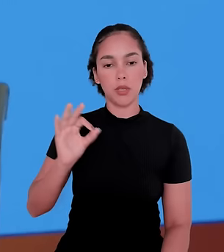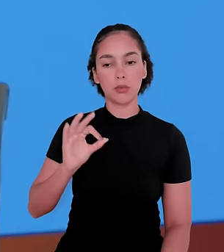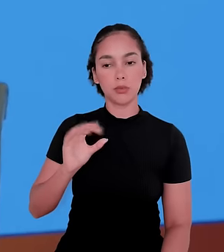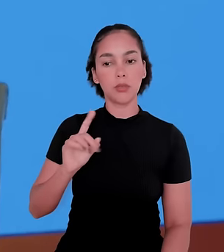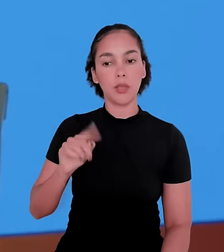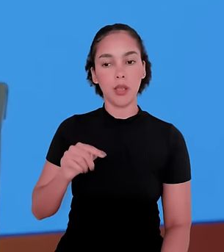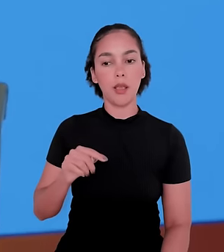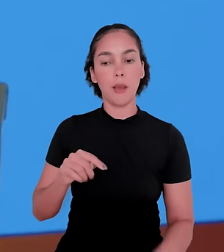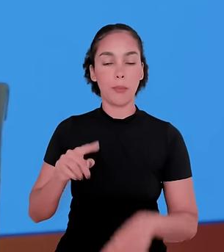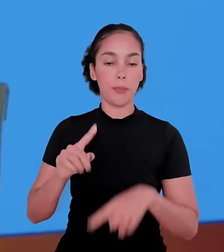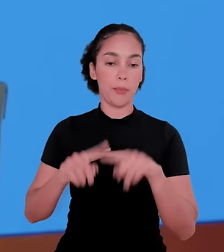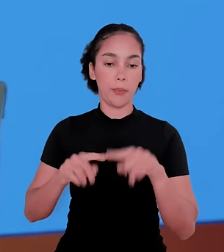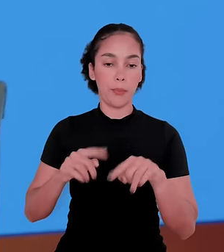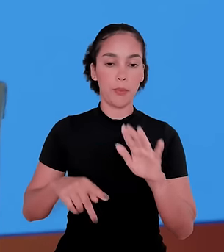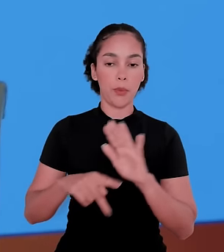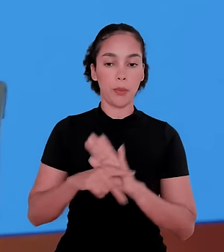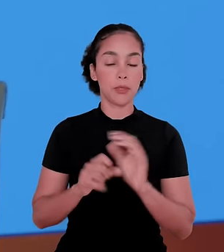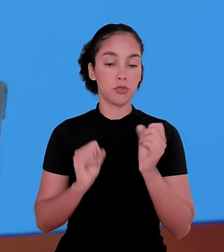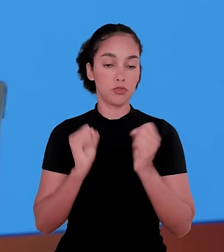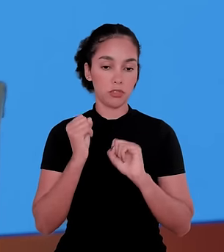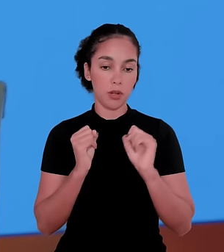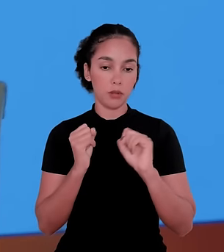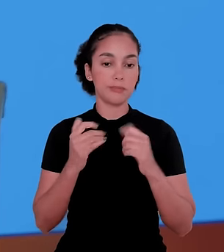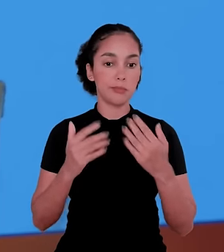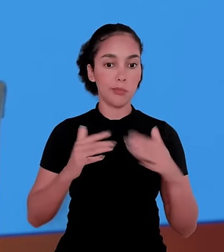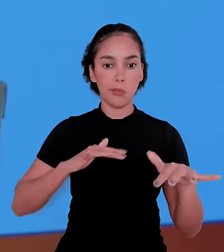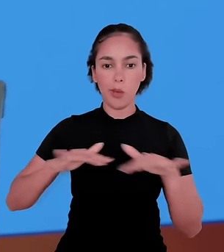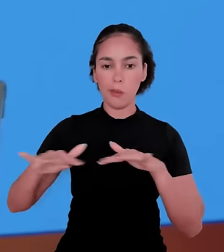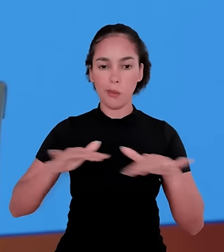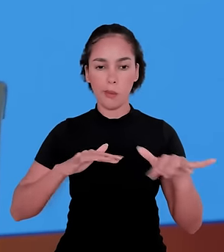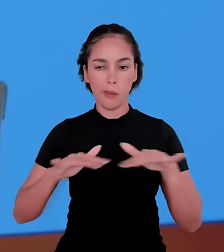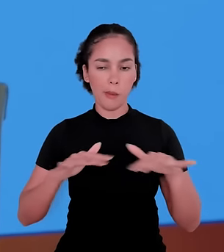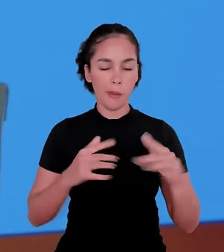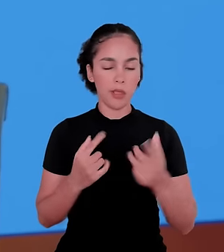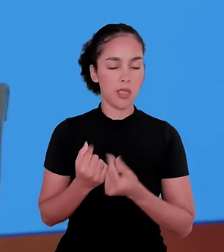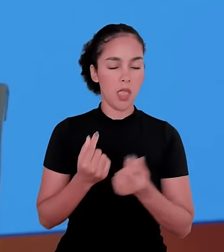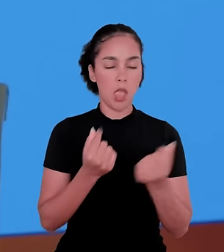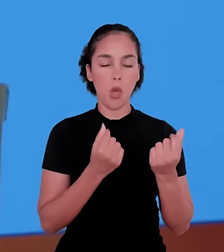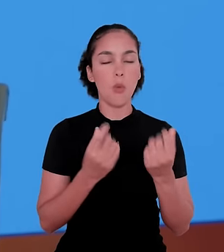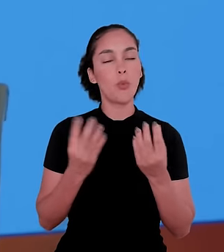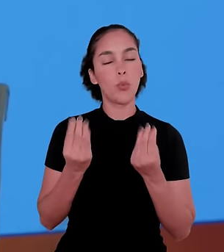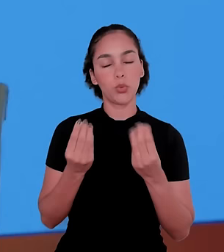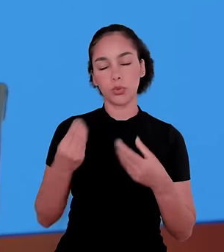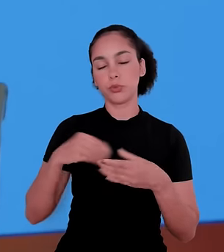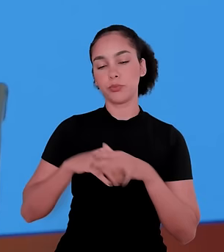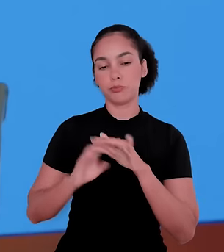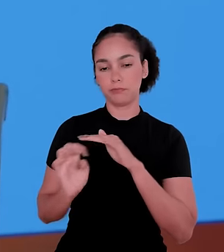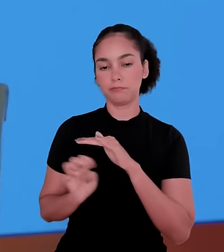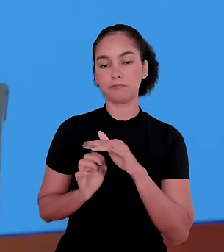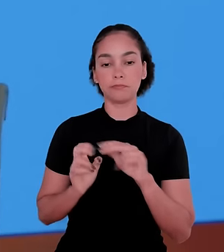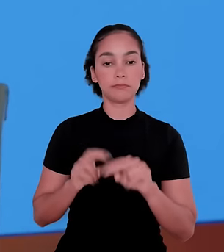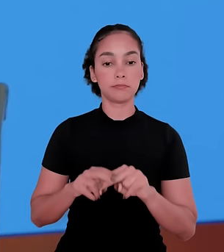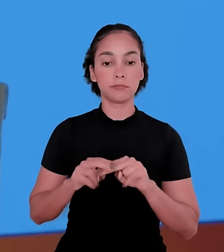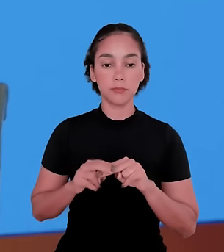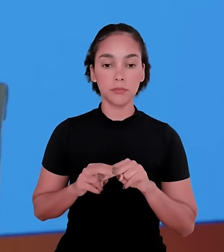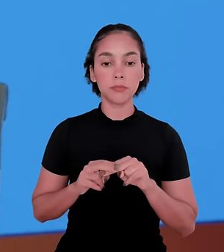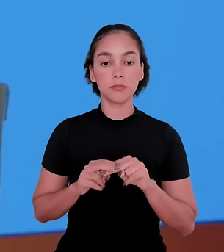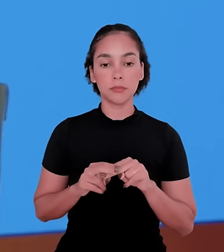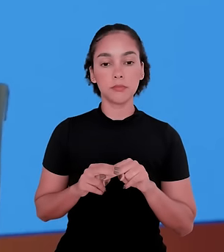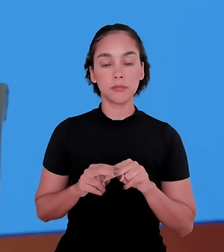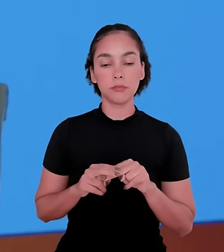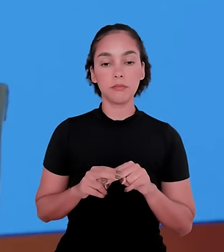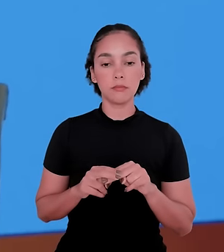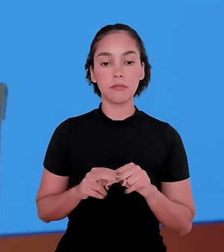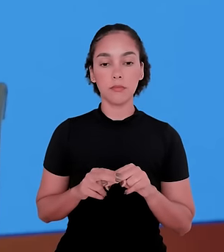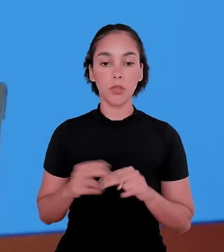em ativos de propriedade Industrial então assim movimenta muito dinheiro nas empresas por isso é um os ativos de propriedade